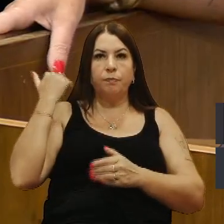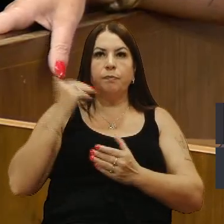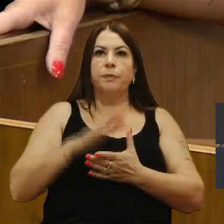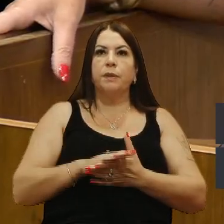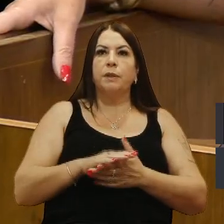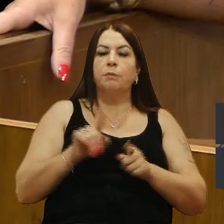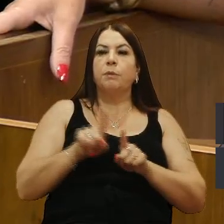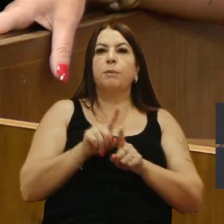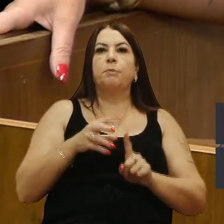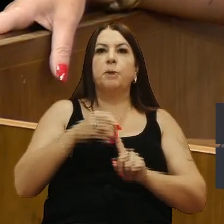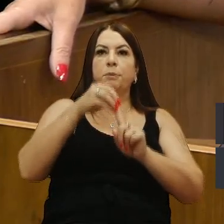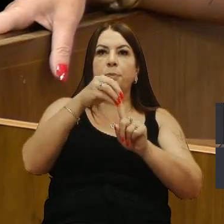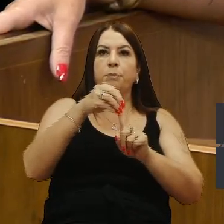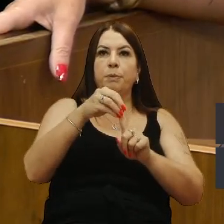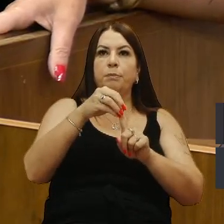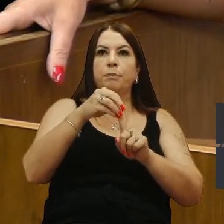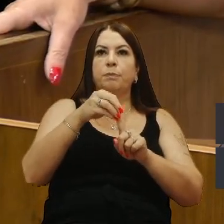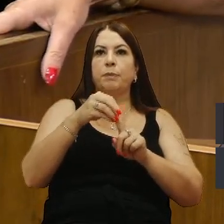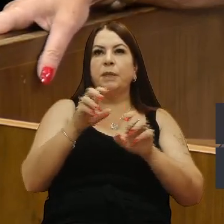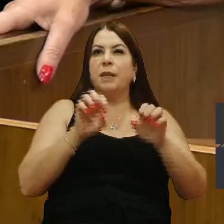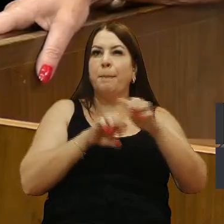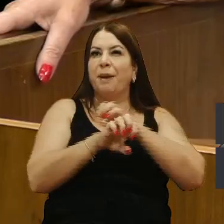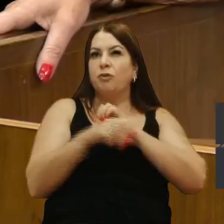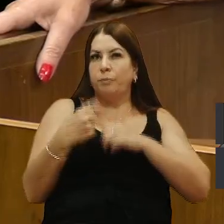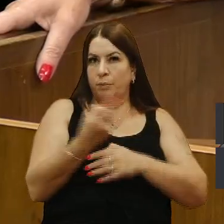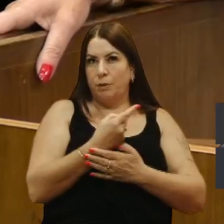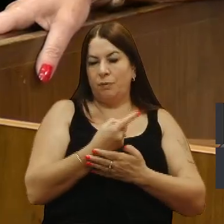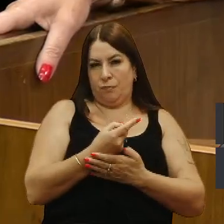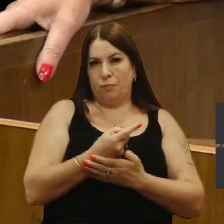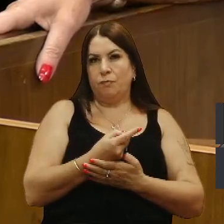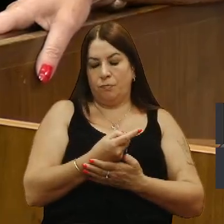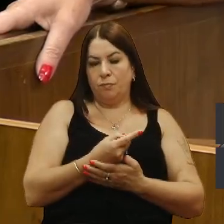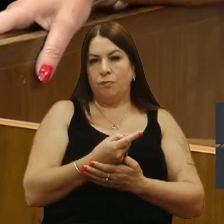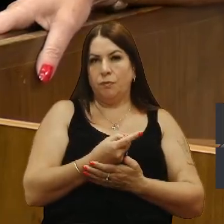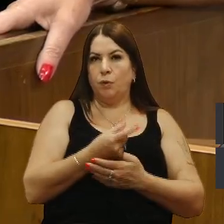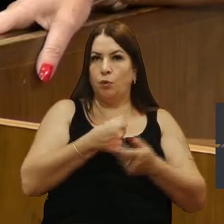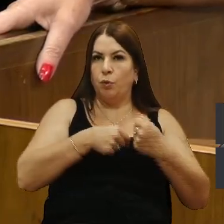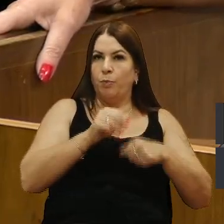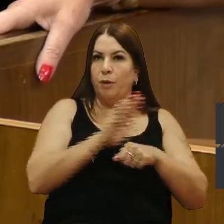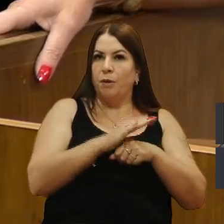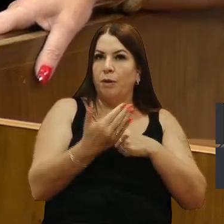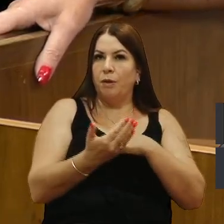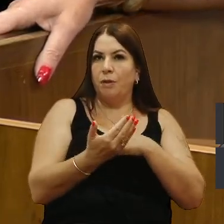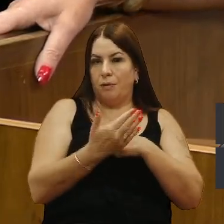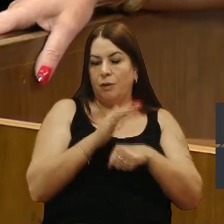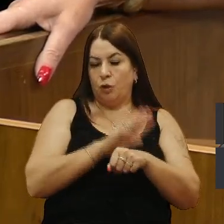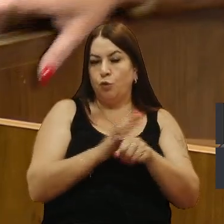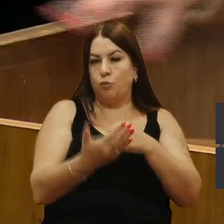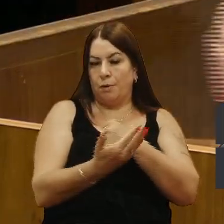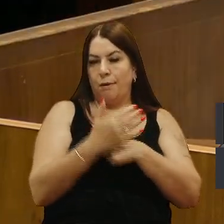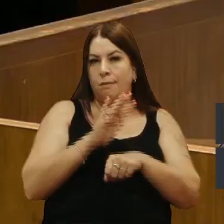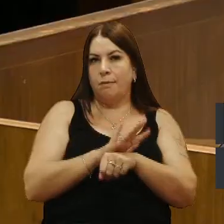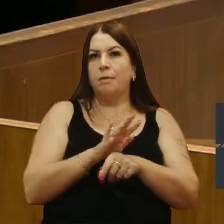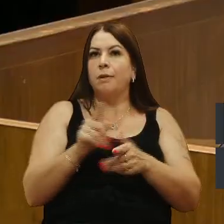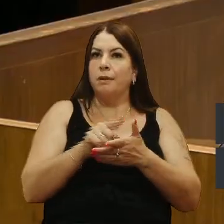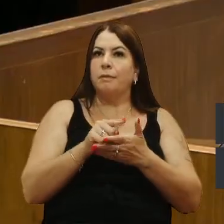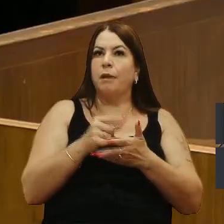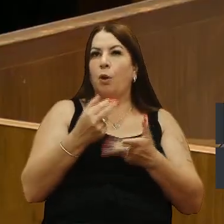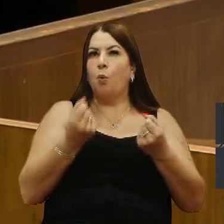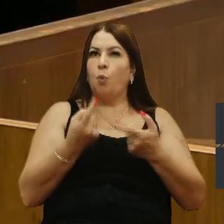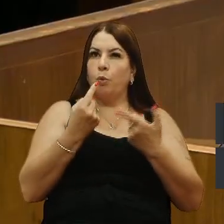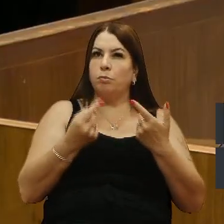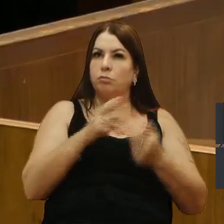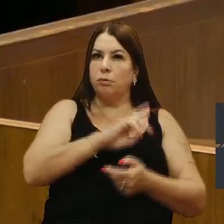e principalmente empreendimentos. Os empreendimentos de economia solidária, que eles têm alguns